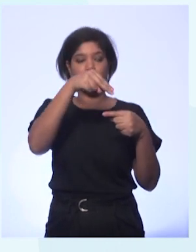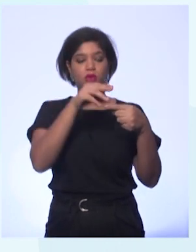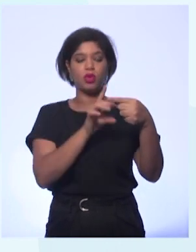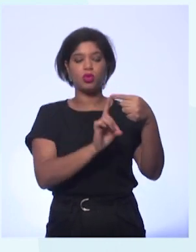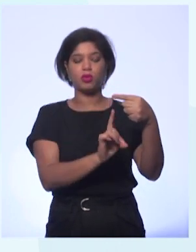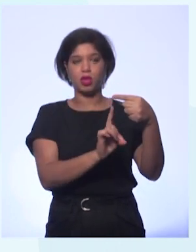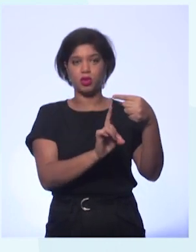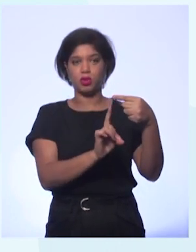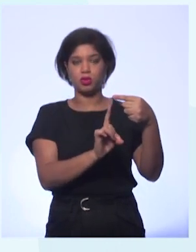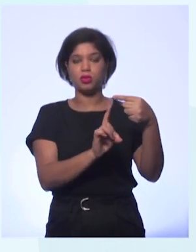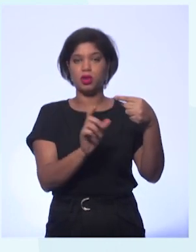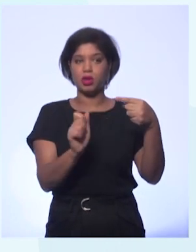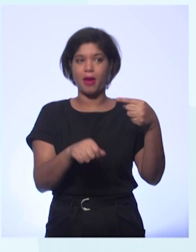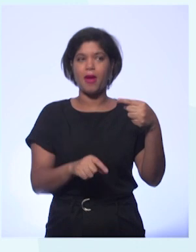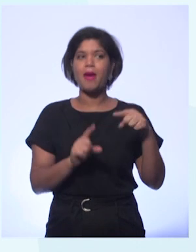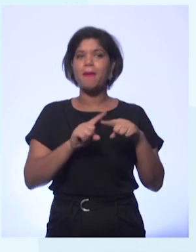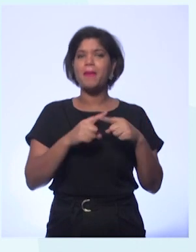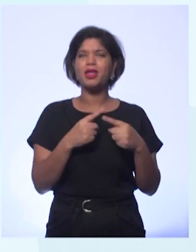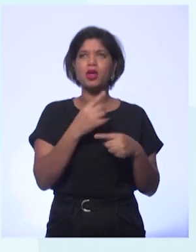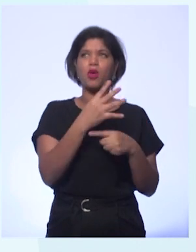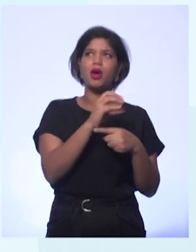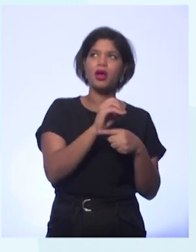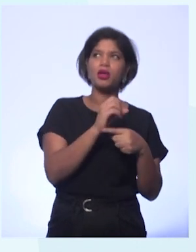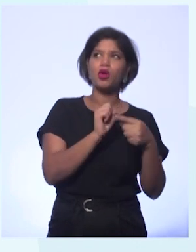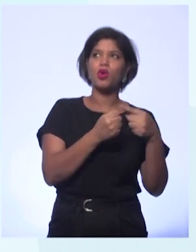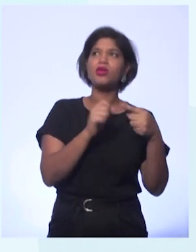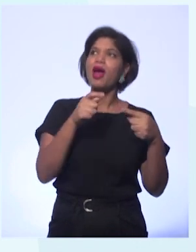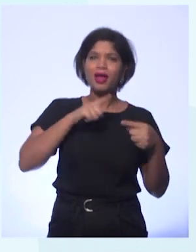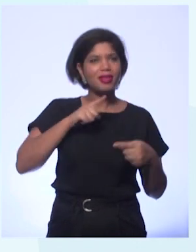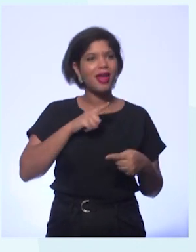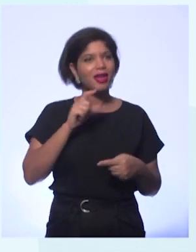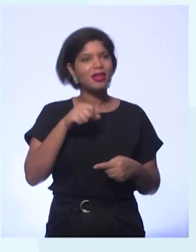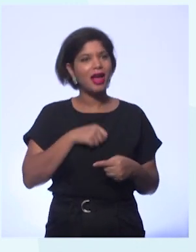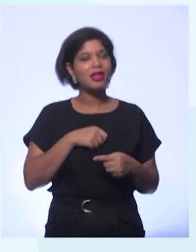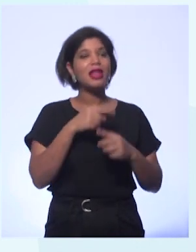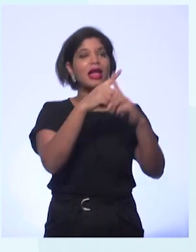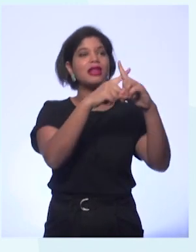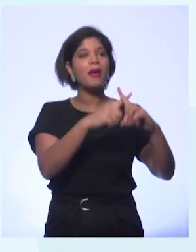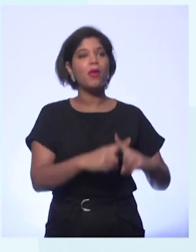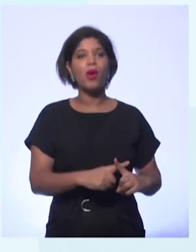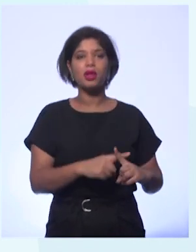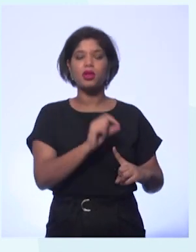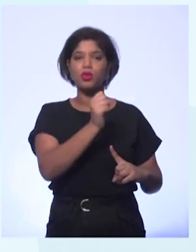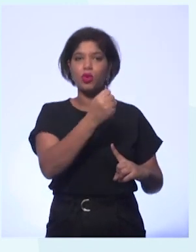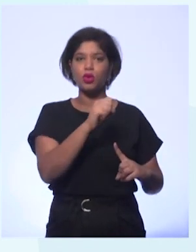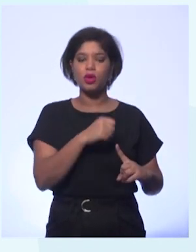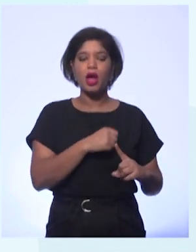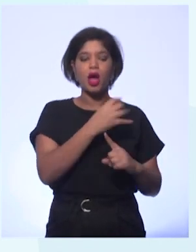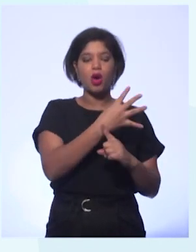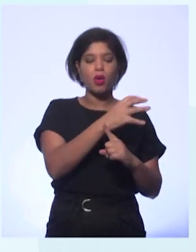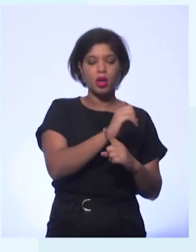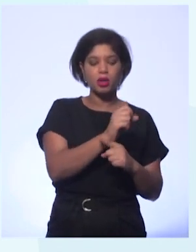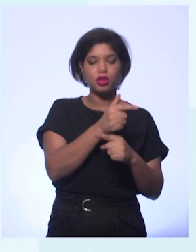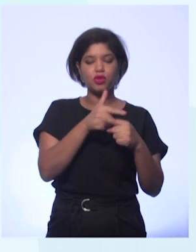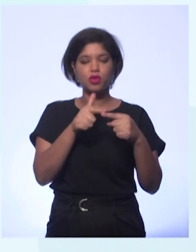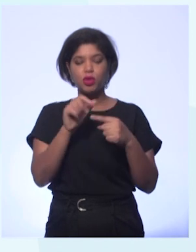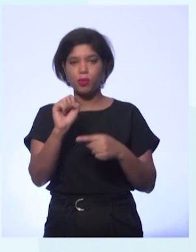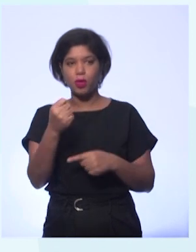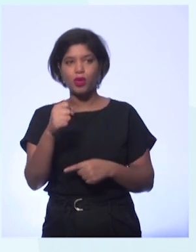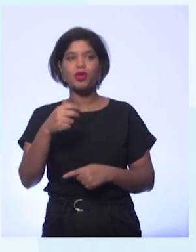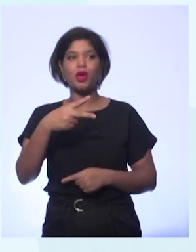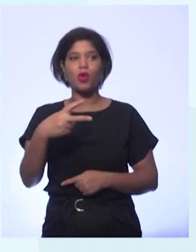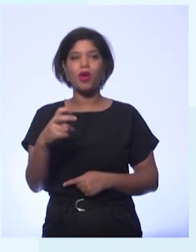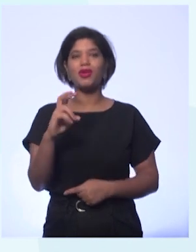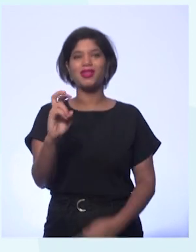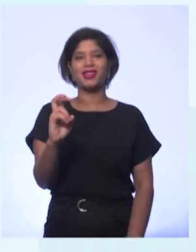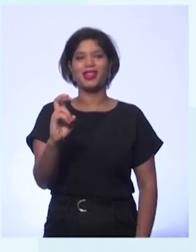8. Se você pensar, 40, 8, olha, na tabuada do 8 tem 40. É, 40 dividido por 8 dá exatamente 5, ou 8 vezes